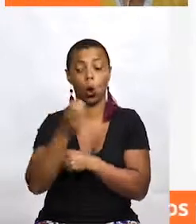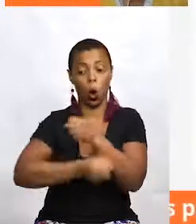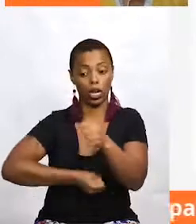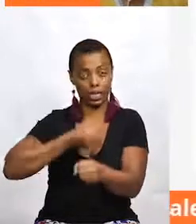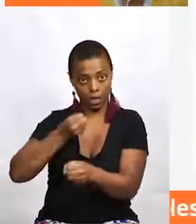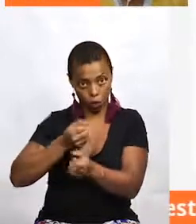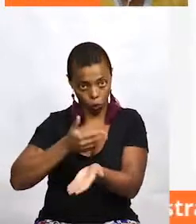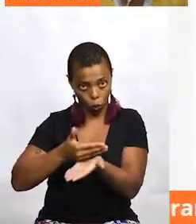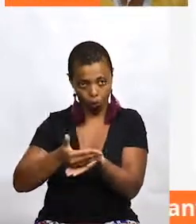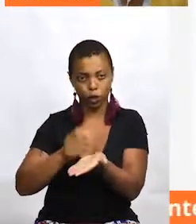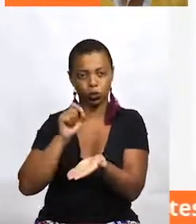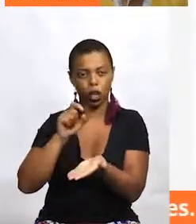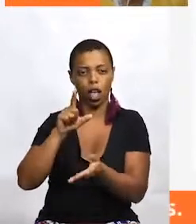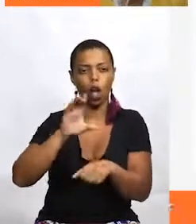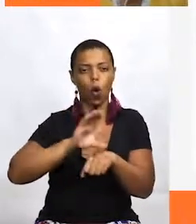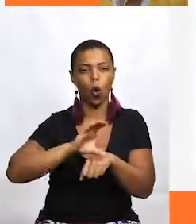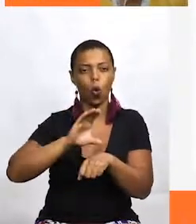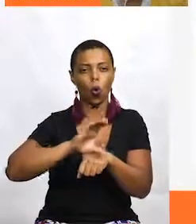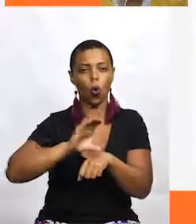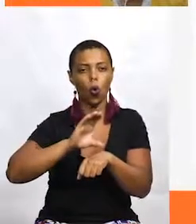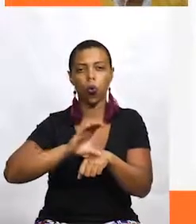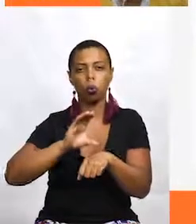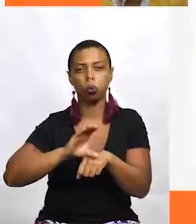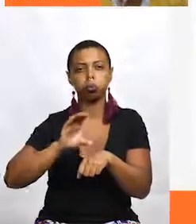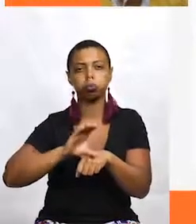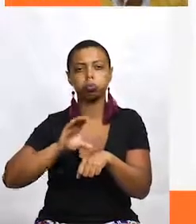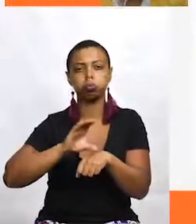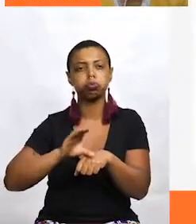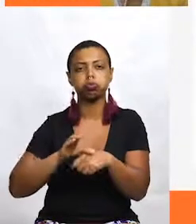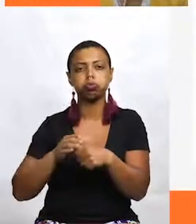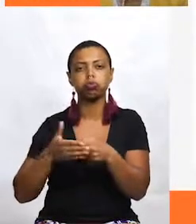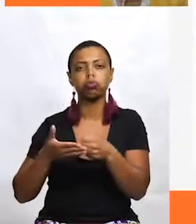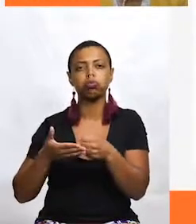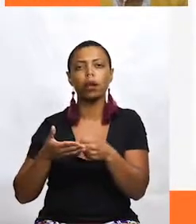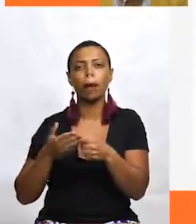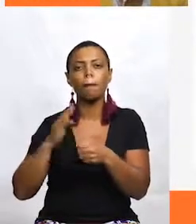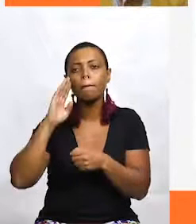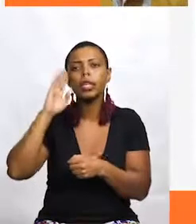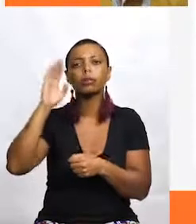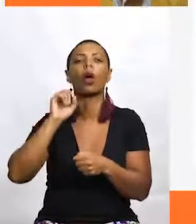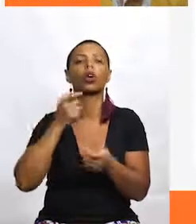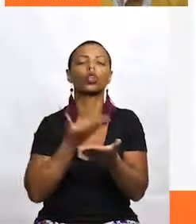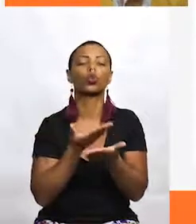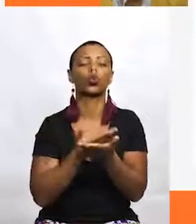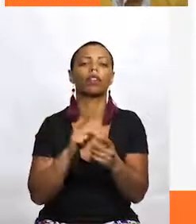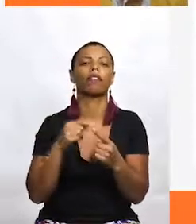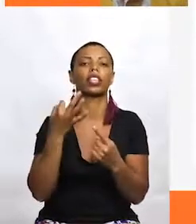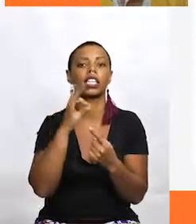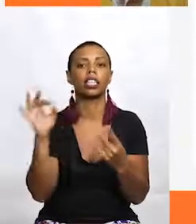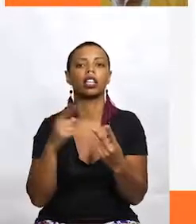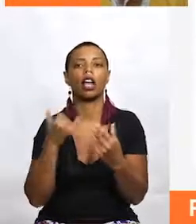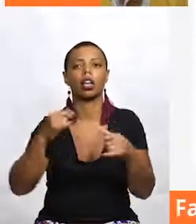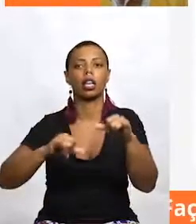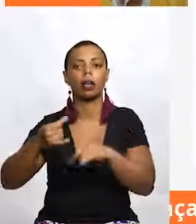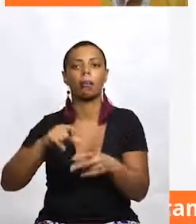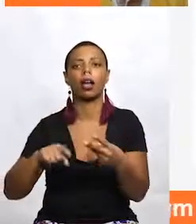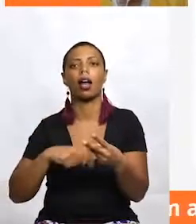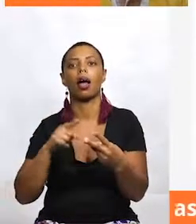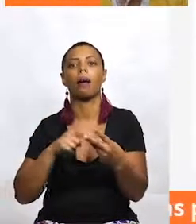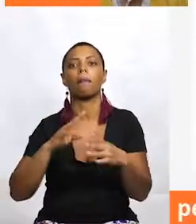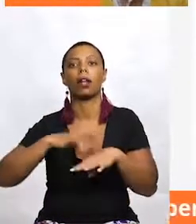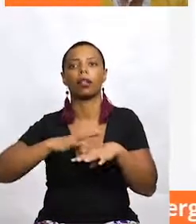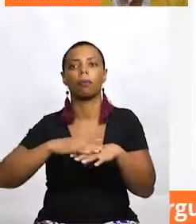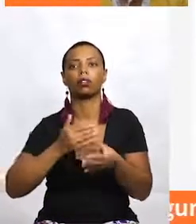anos, eles fazem o curso fundamental. Nesse curso, eles estudam física, química, matemática, introdução